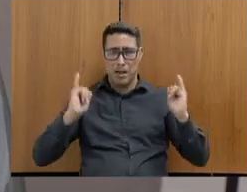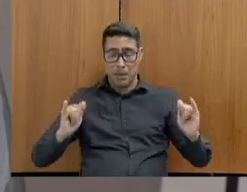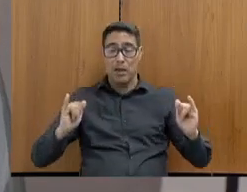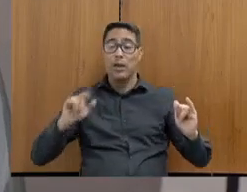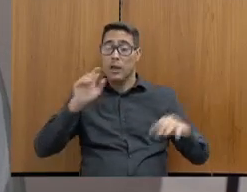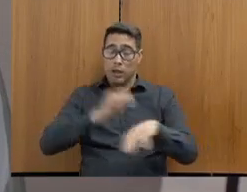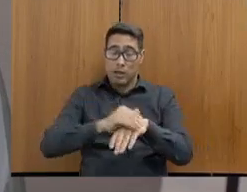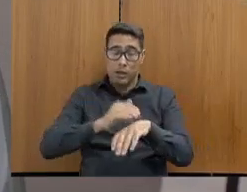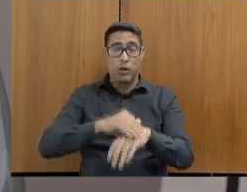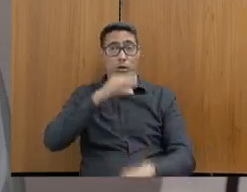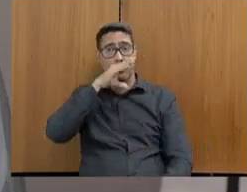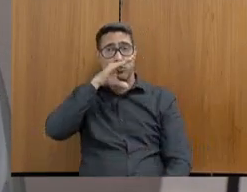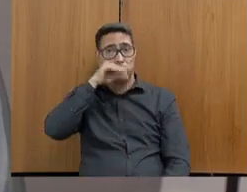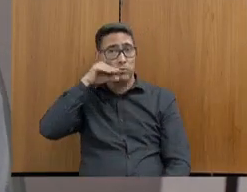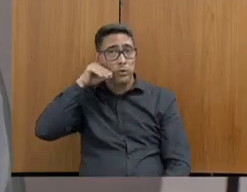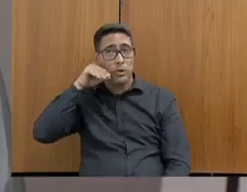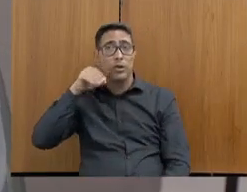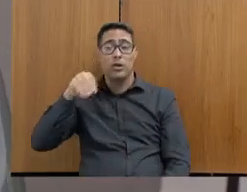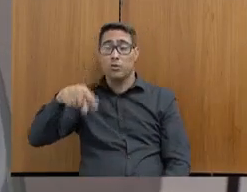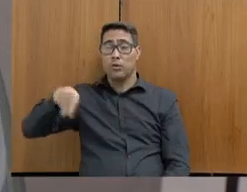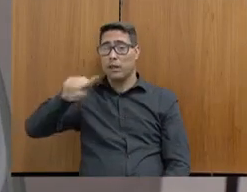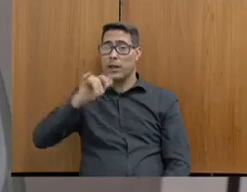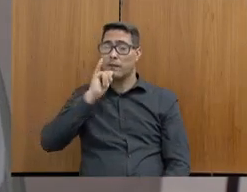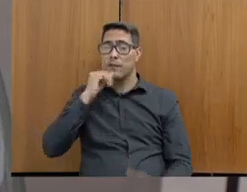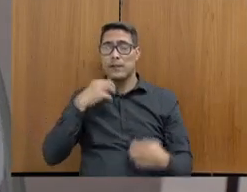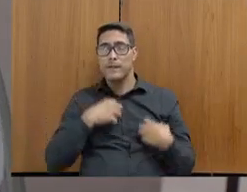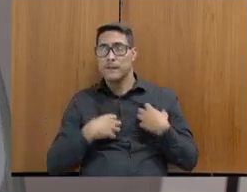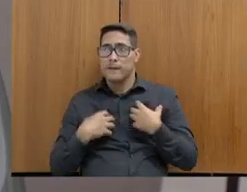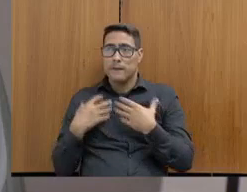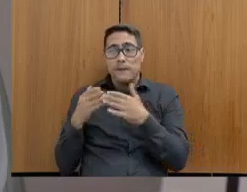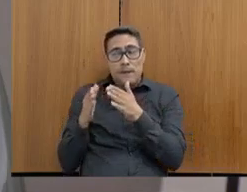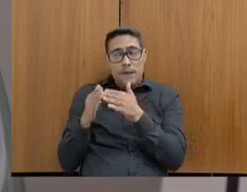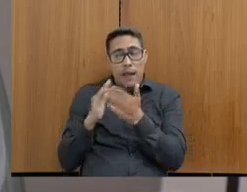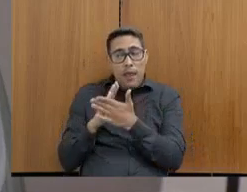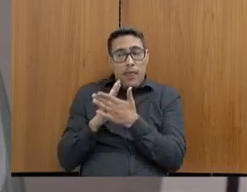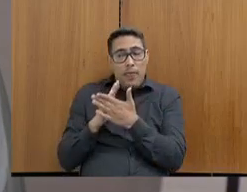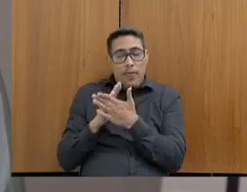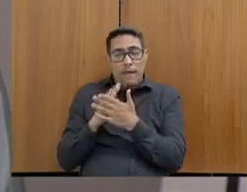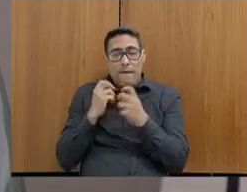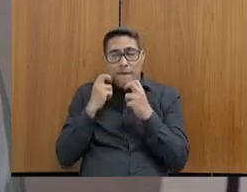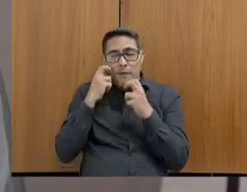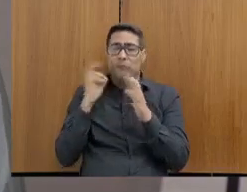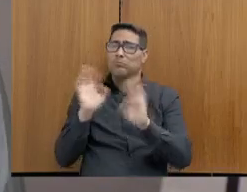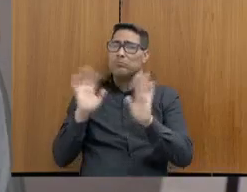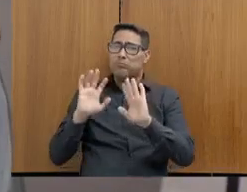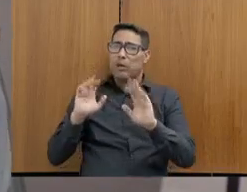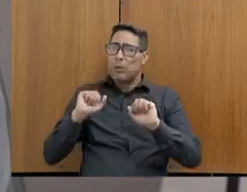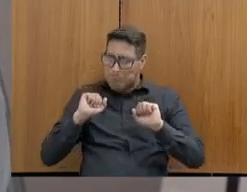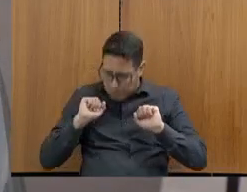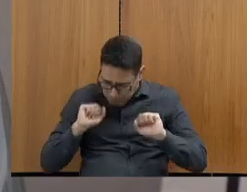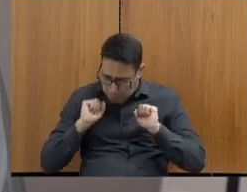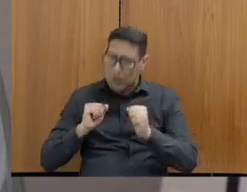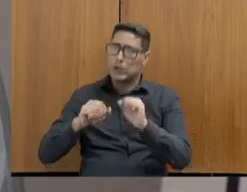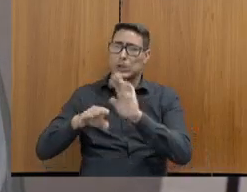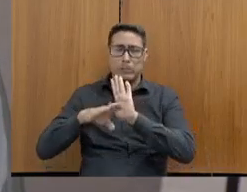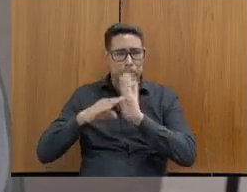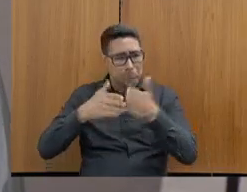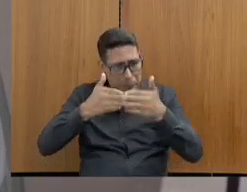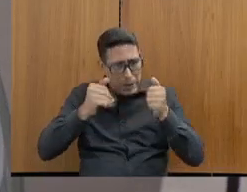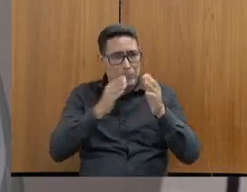não se constrange em pedir socorro é que ele Busque esse auxílio que é necessário caso né